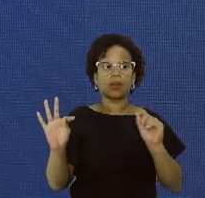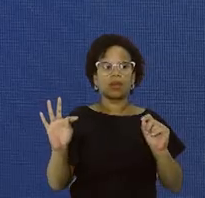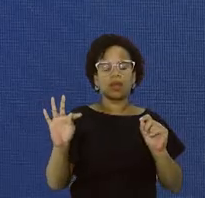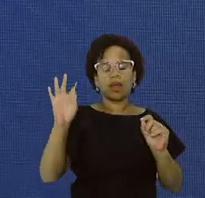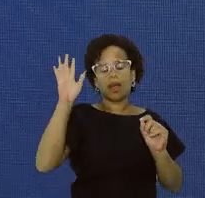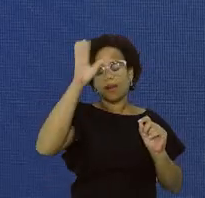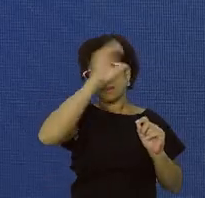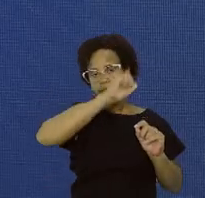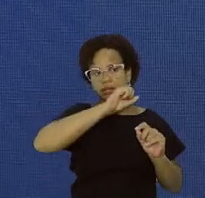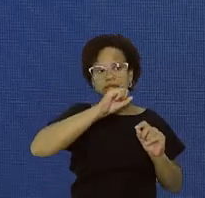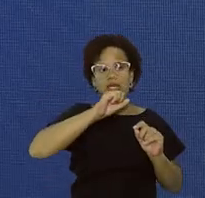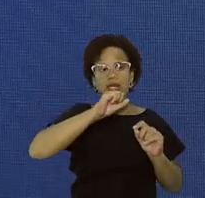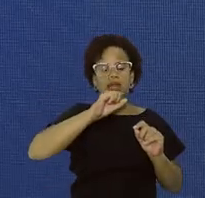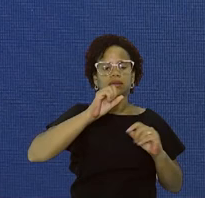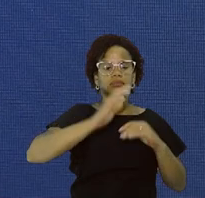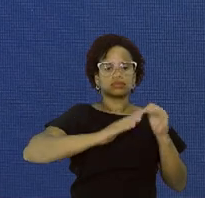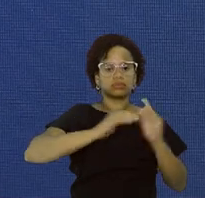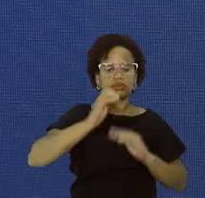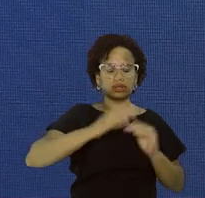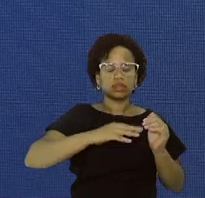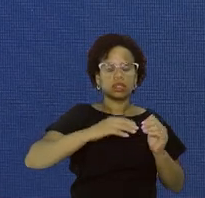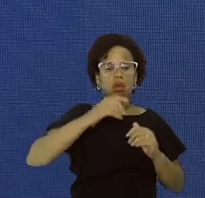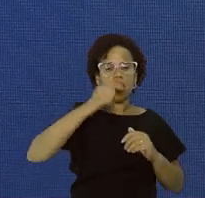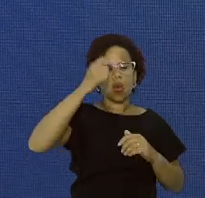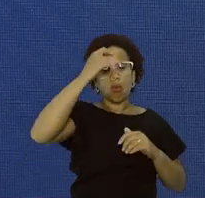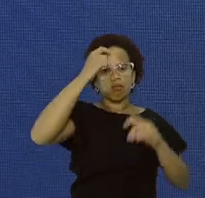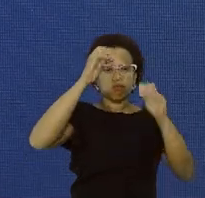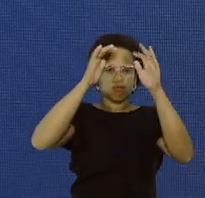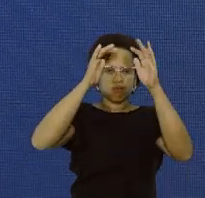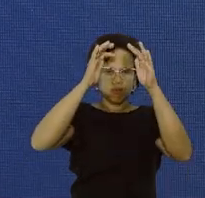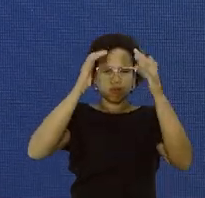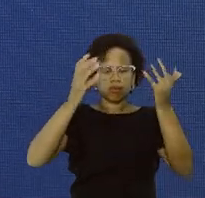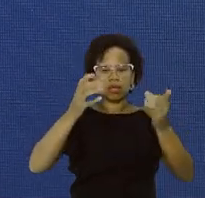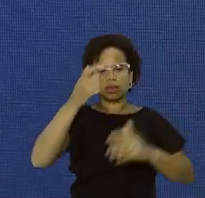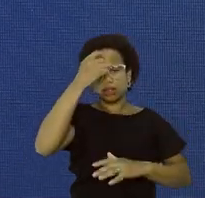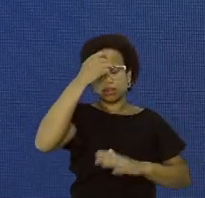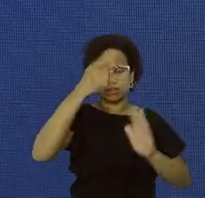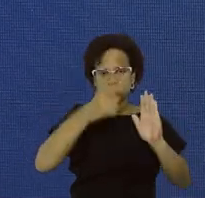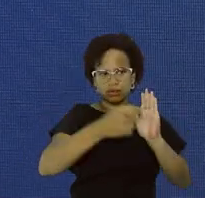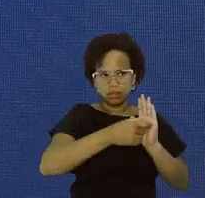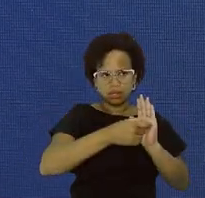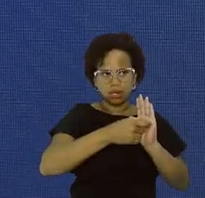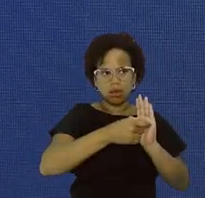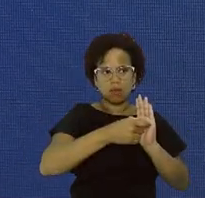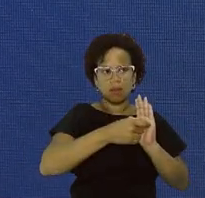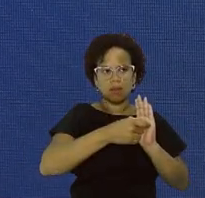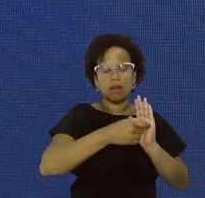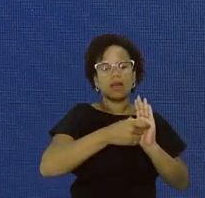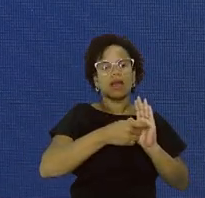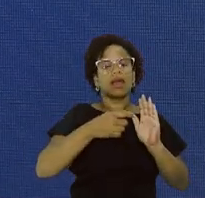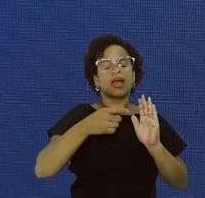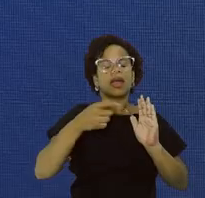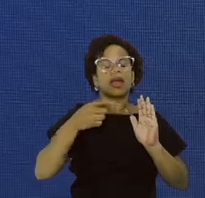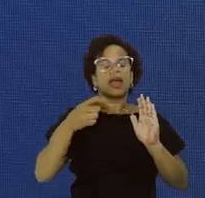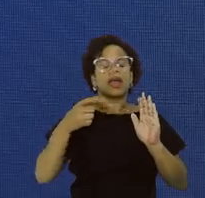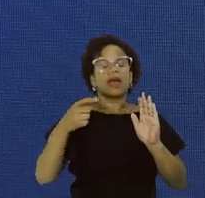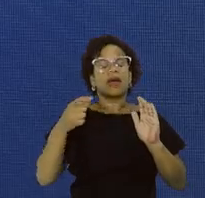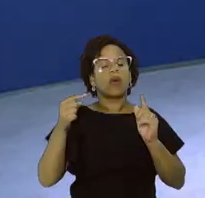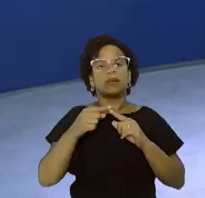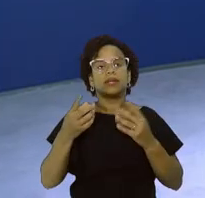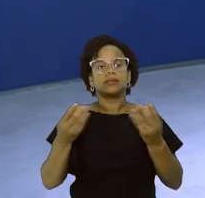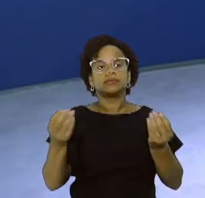cognitiva de um de uma inteligência artificial tem muito a ver com essa coisa da de você determinar